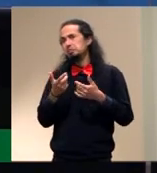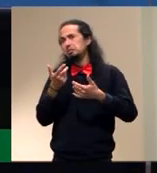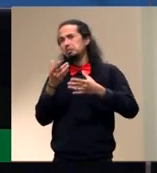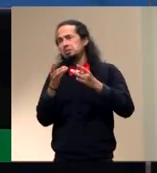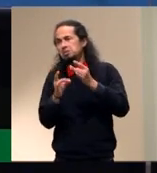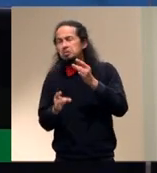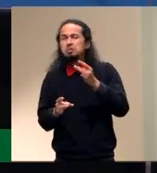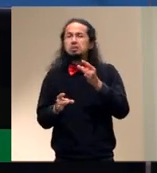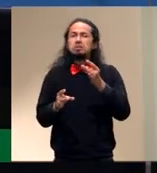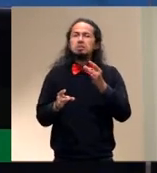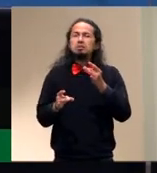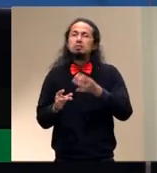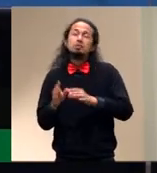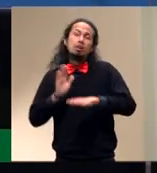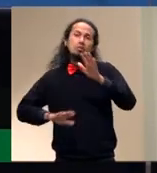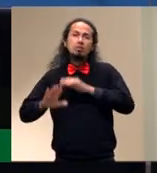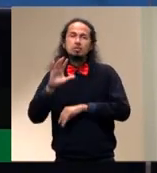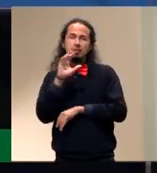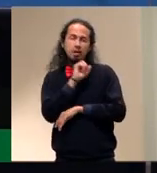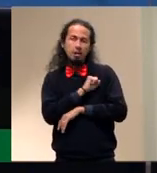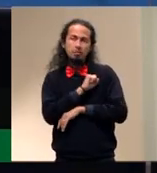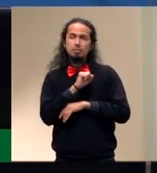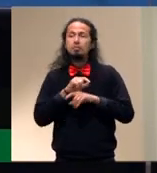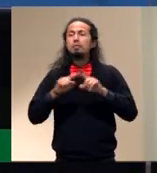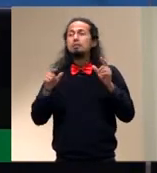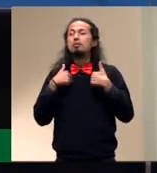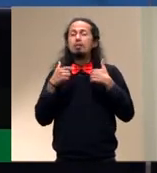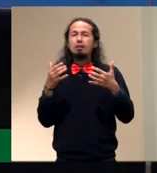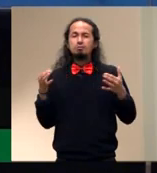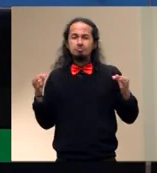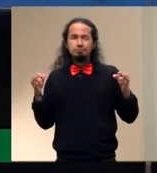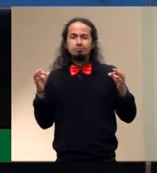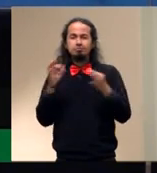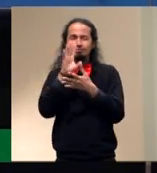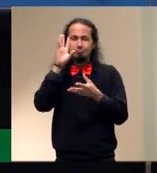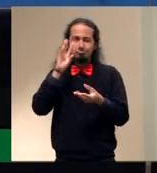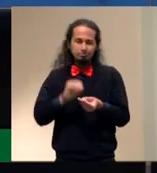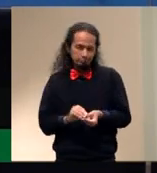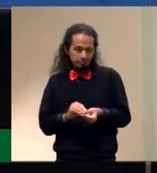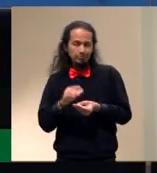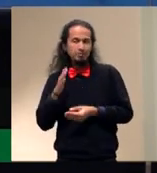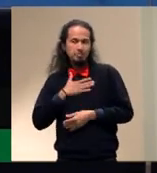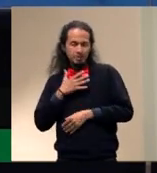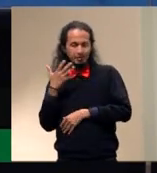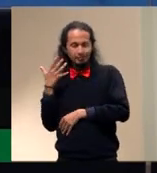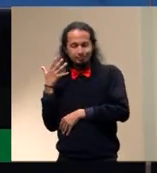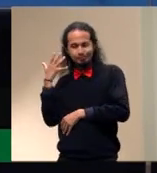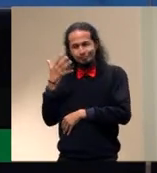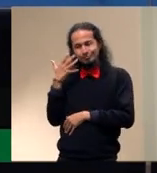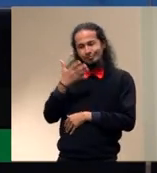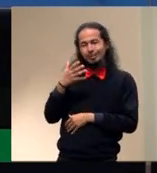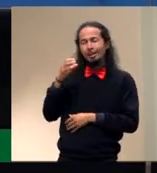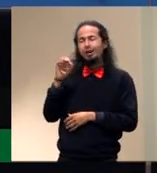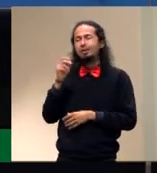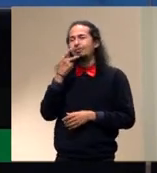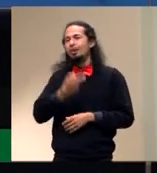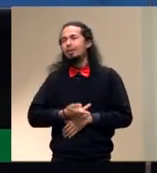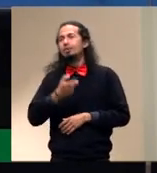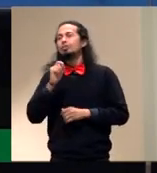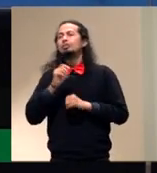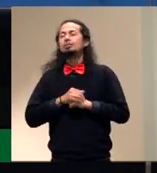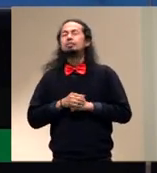assim, não aligerada. E eu queria encerrar assim, essa minha fala voltando aqui